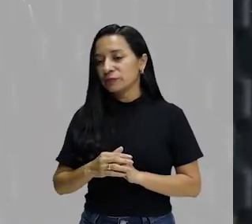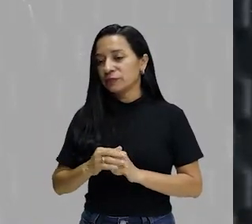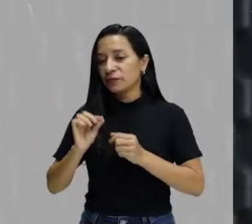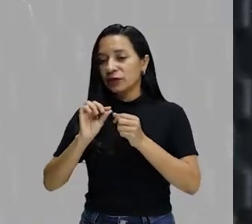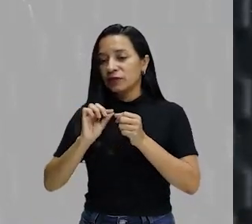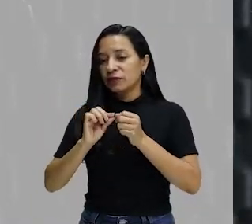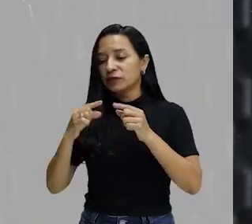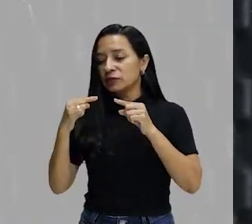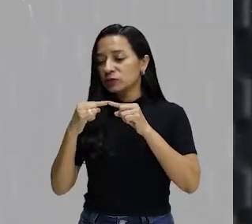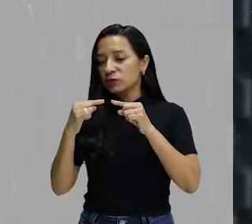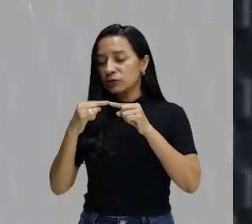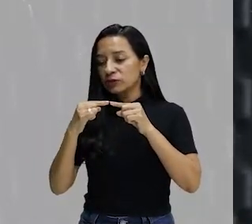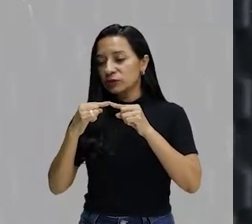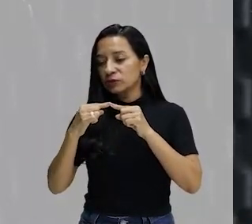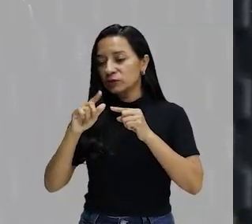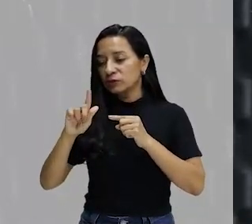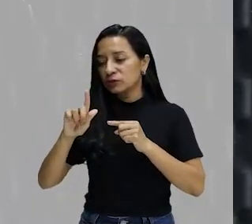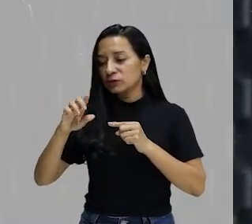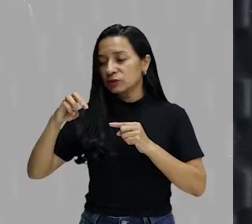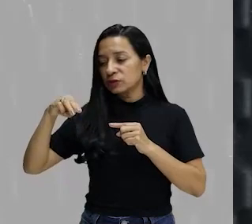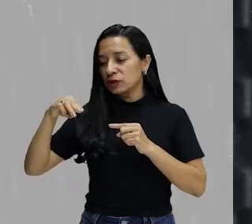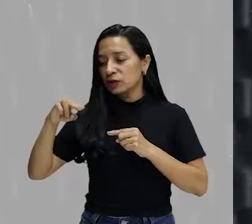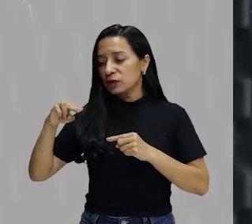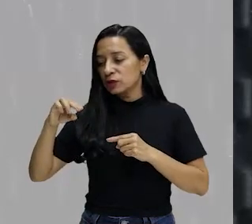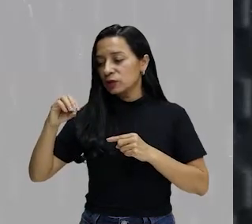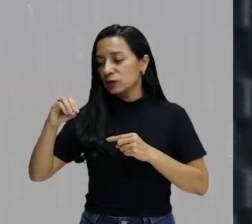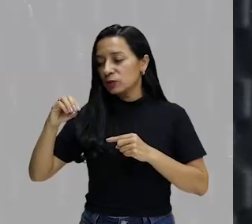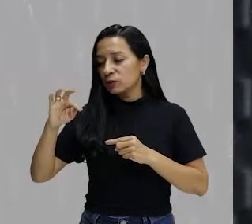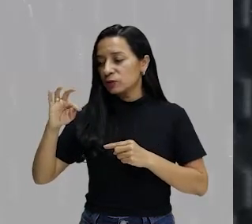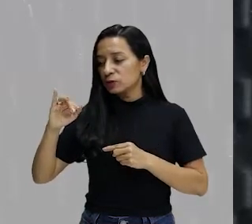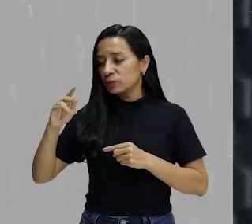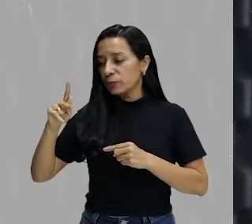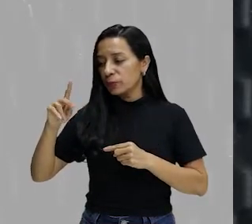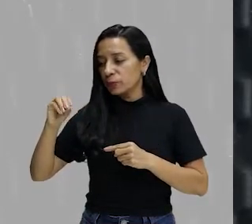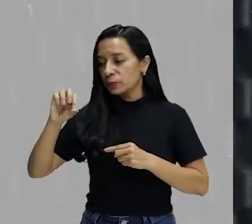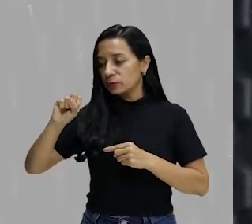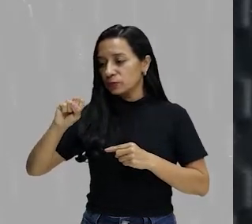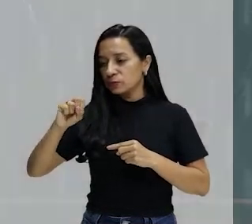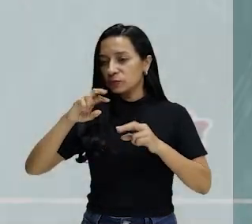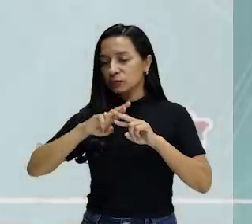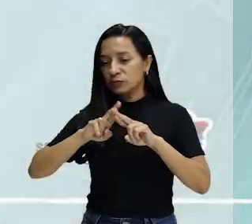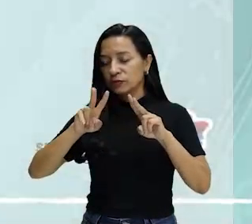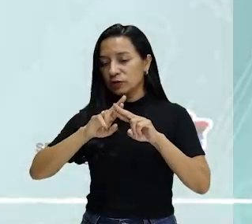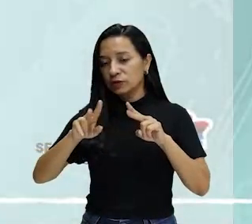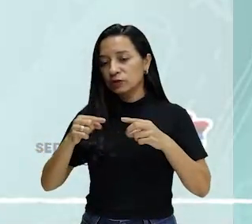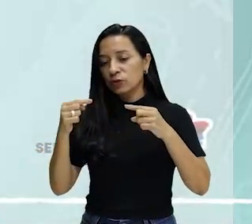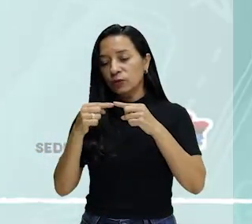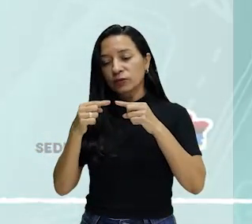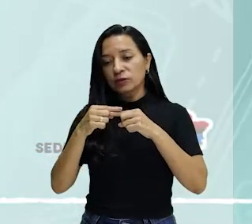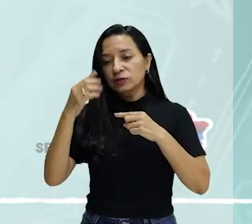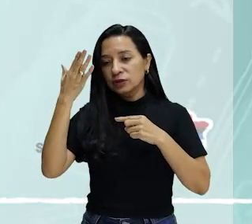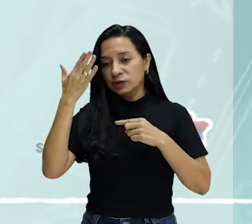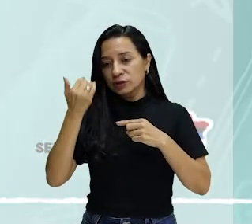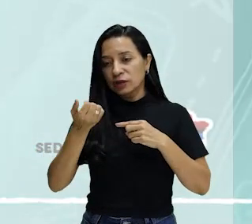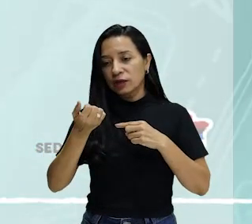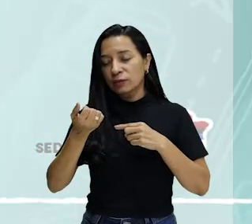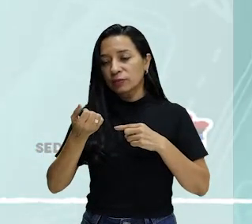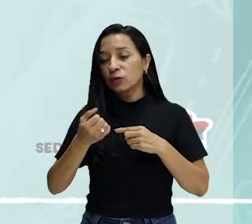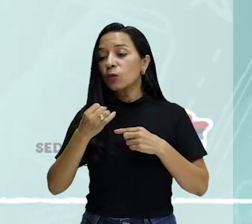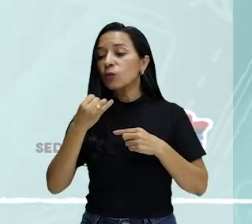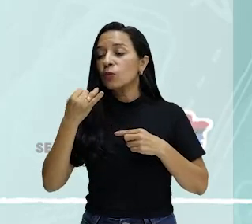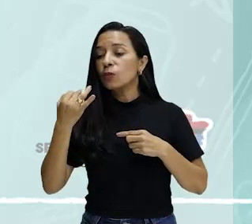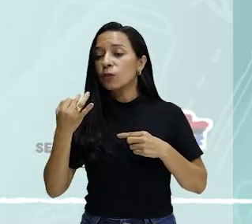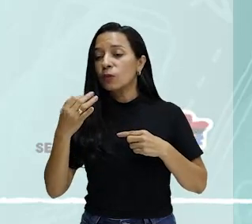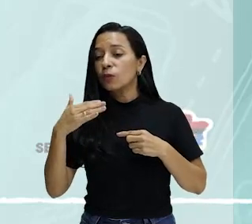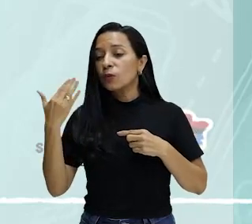as combinações de genótipos diferentes. Essas combinações, logicamente, a gente já sabe qual seria